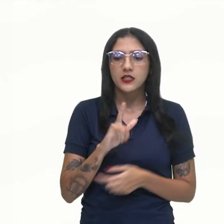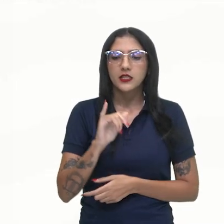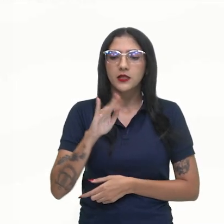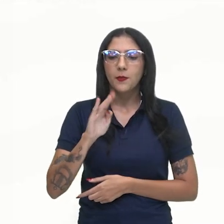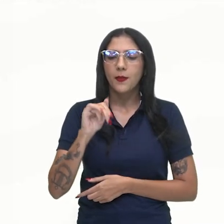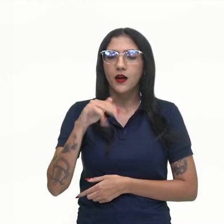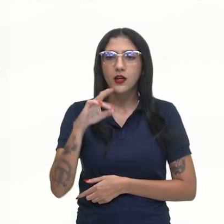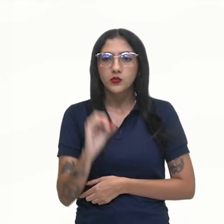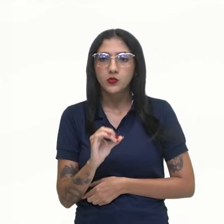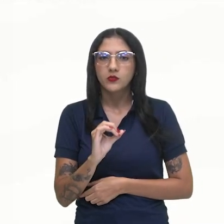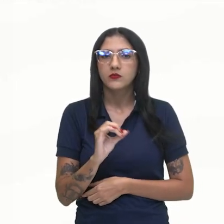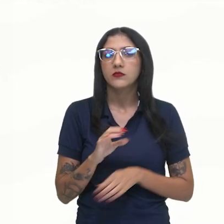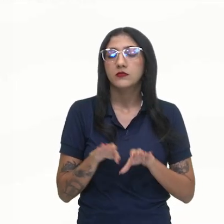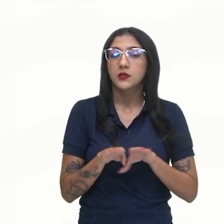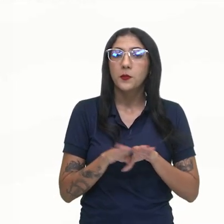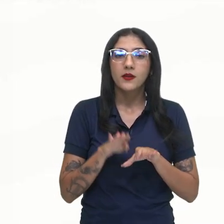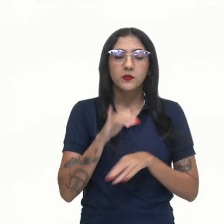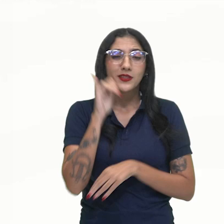imigrantes italianos,